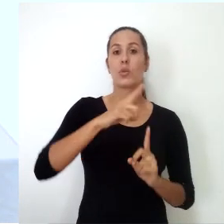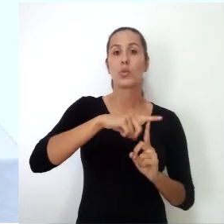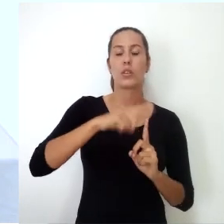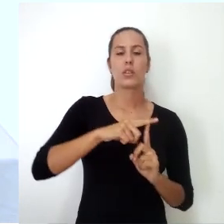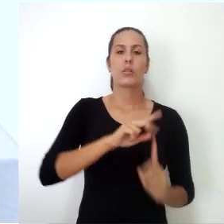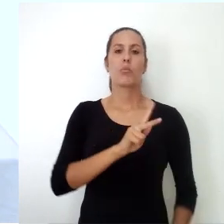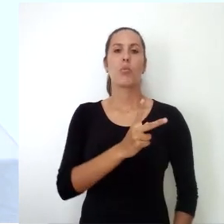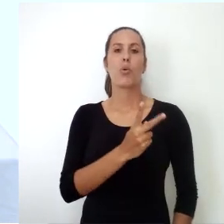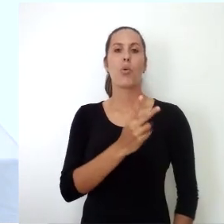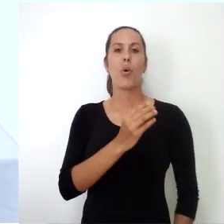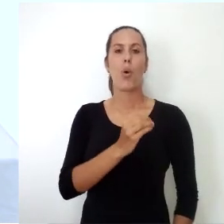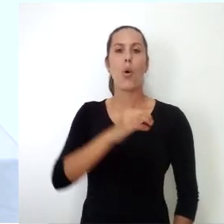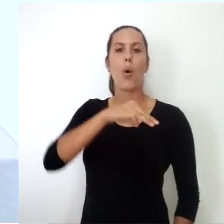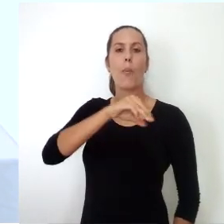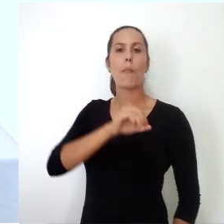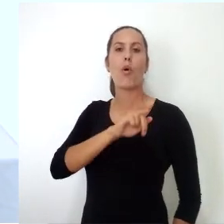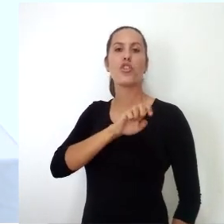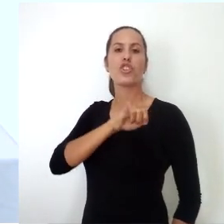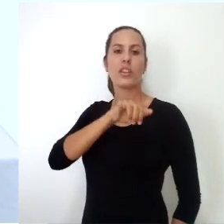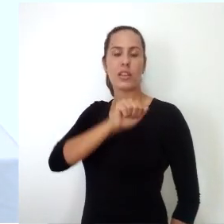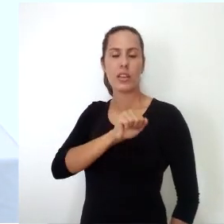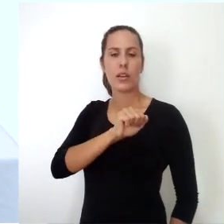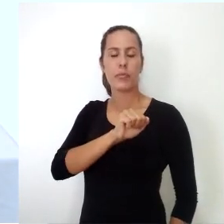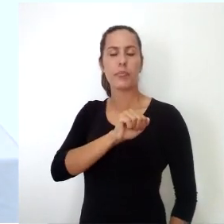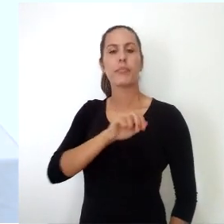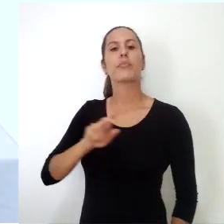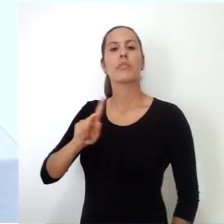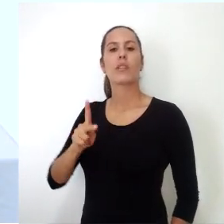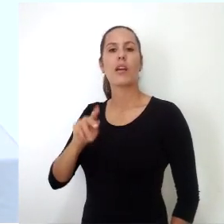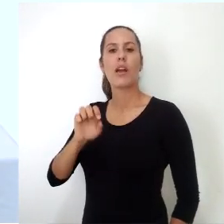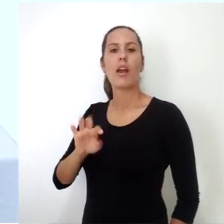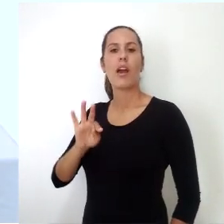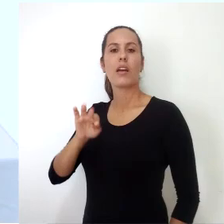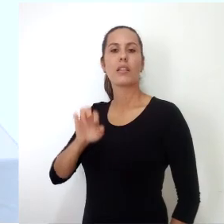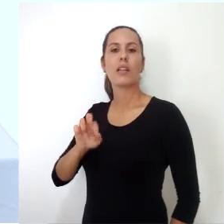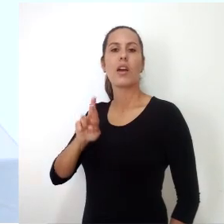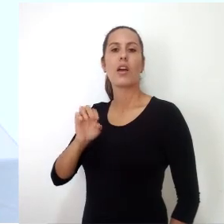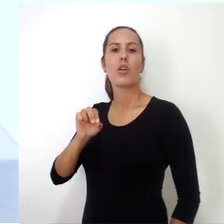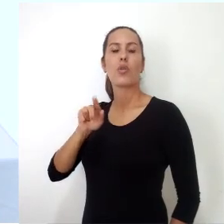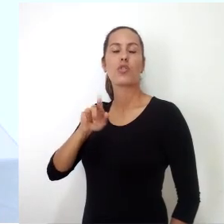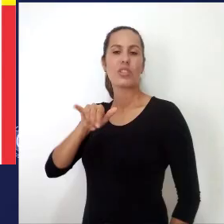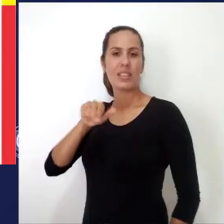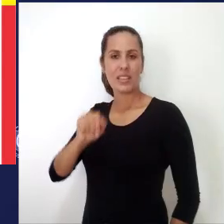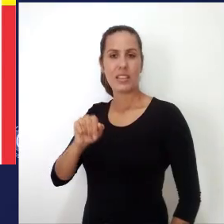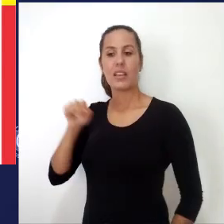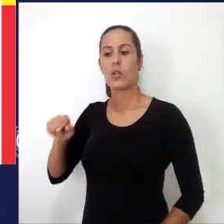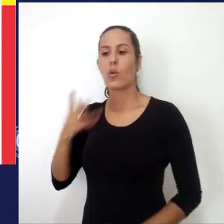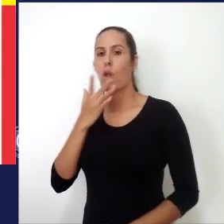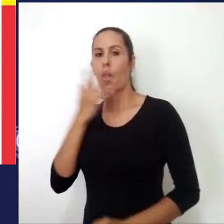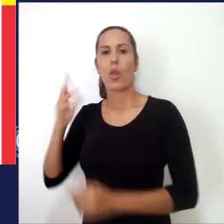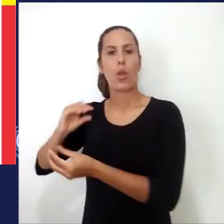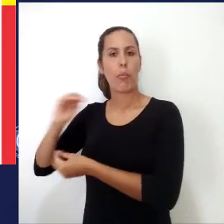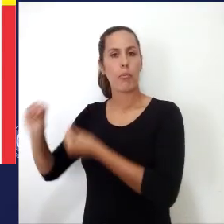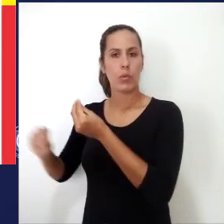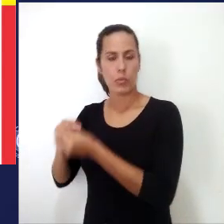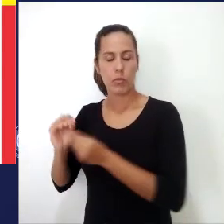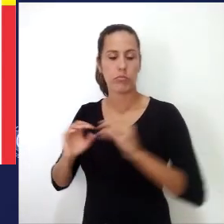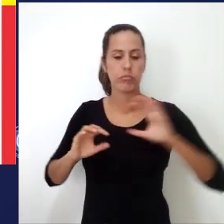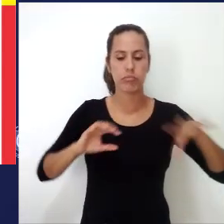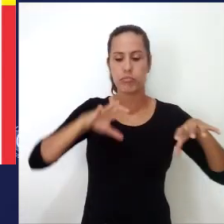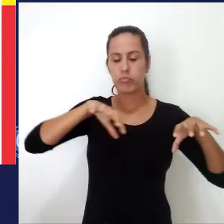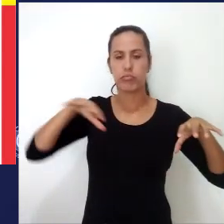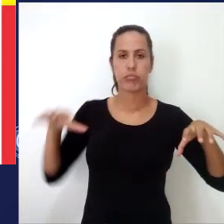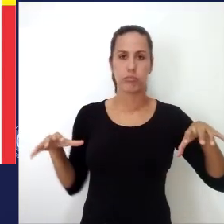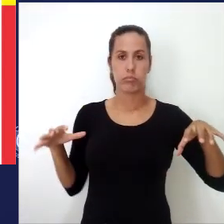homogênea, a substância que é heterogênea e a substância que é coloidal. Para entender bem essa